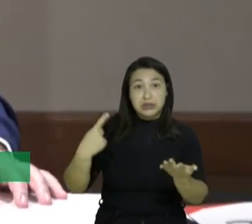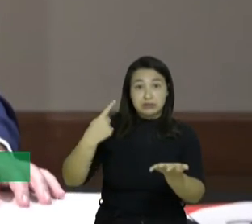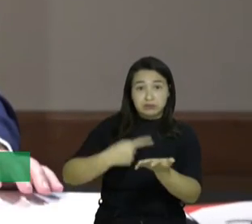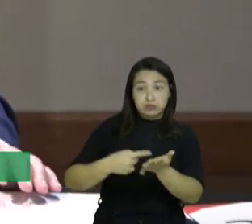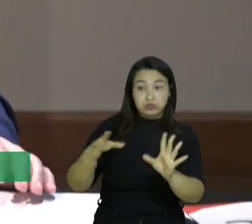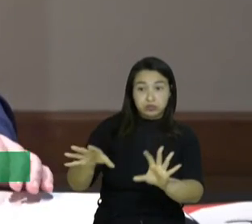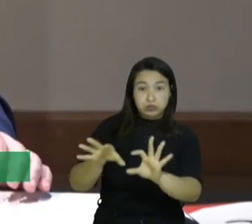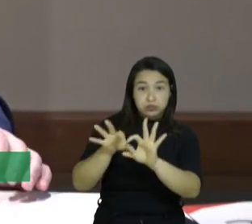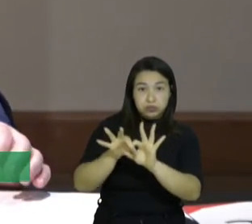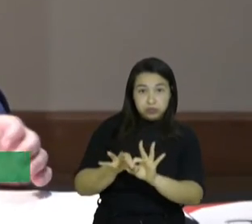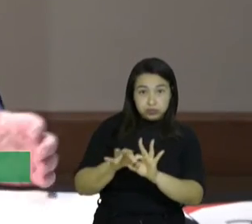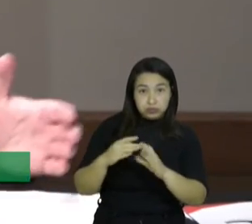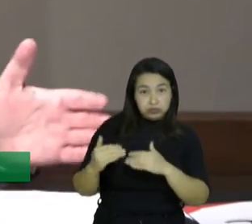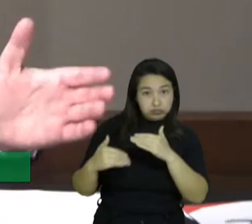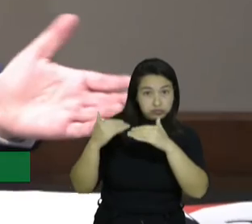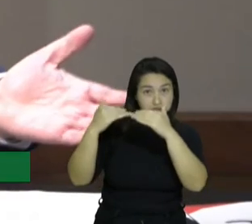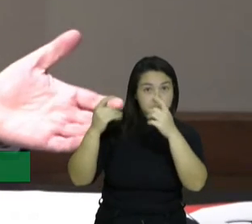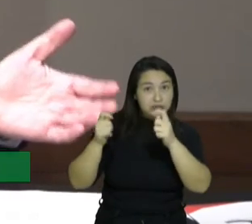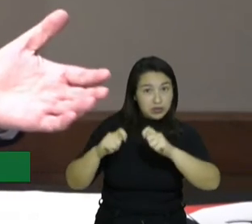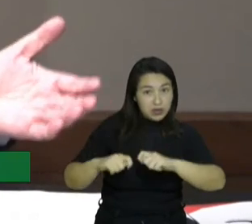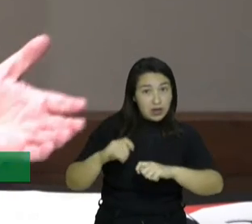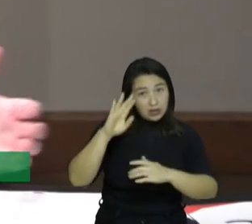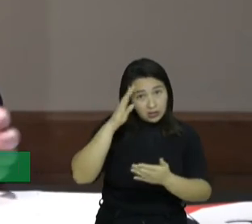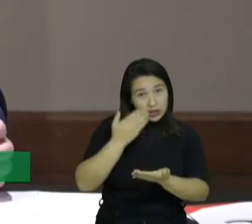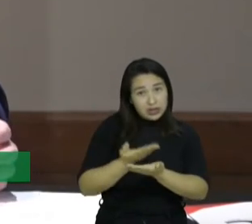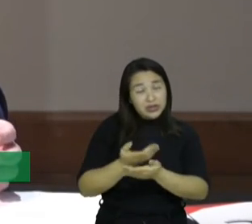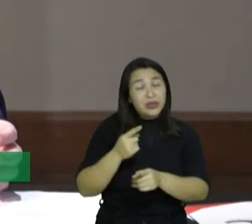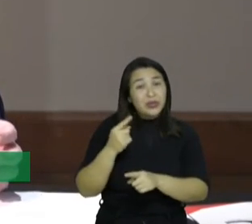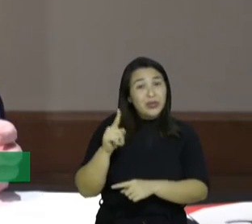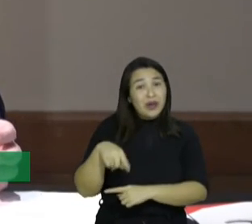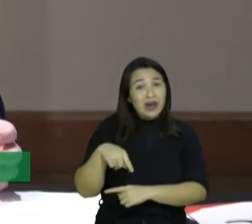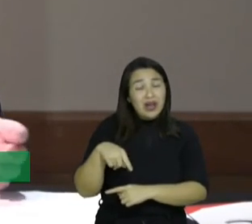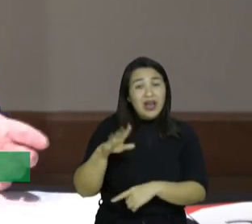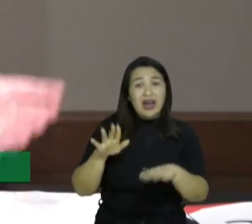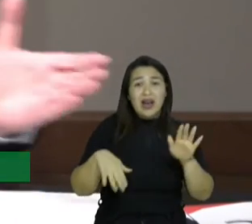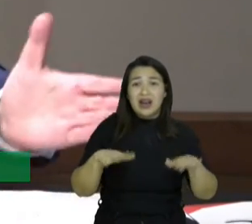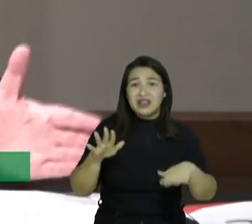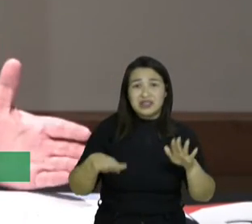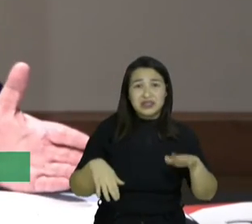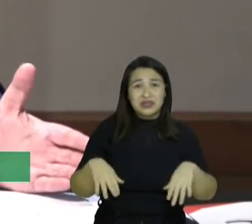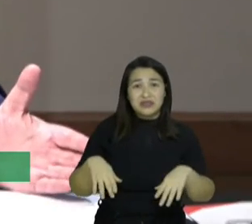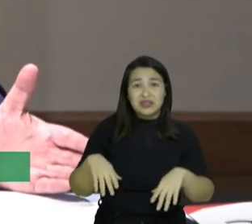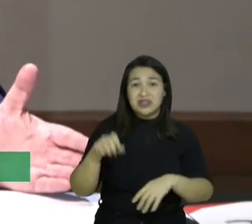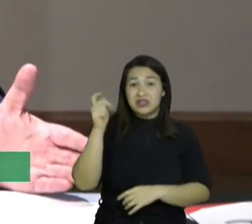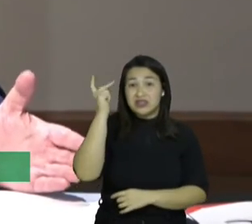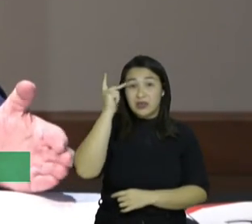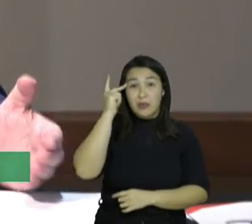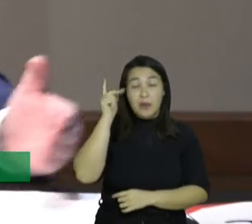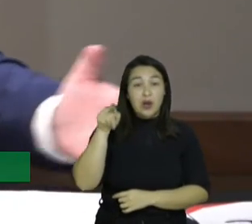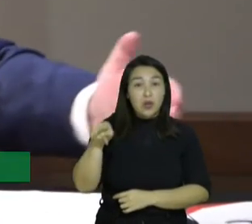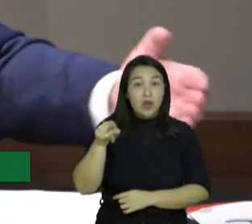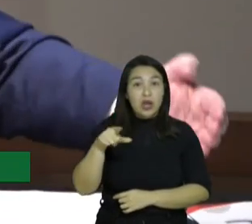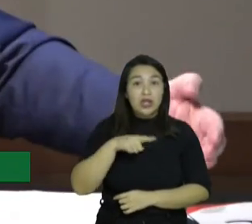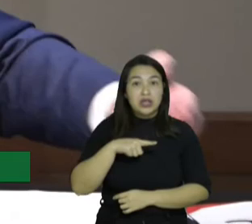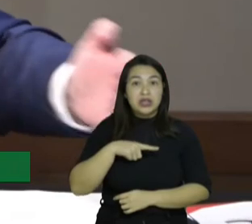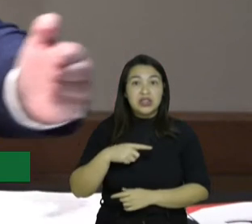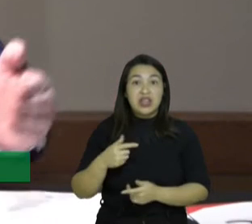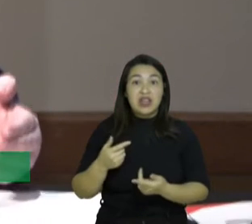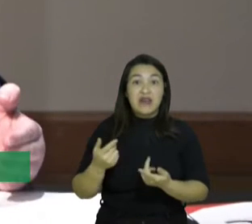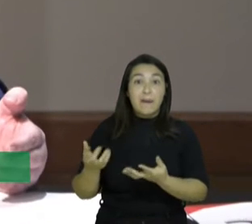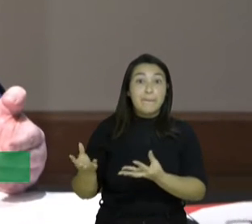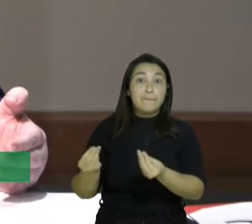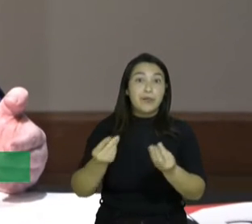acordos e desenvolvimentos eu acredito que é por isso até Samo que eh O Estado de São Paulo também trouxe tanta gente de